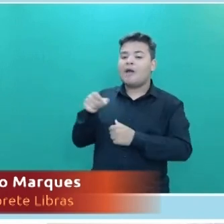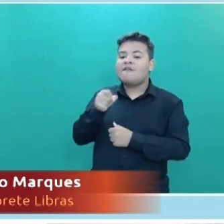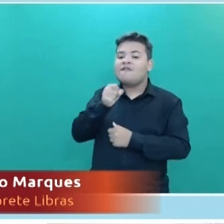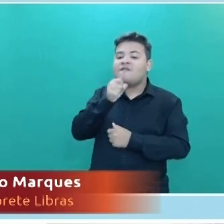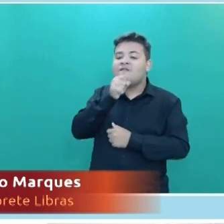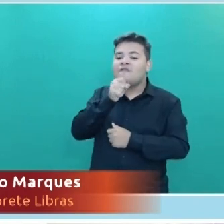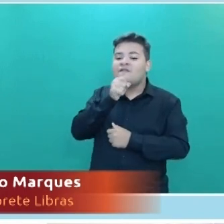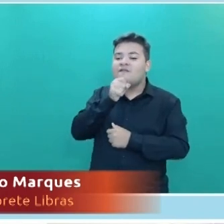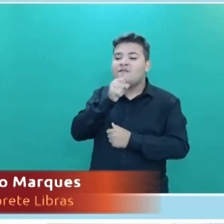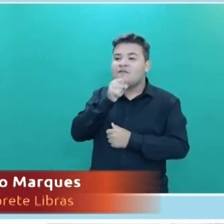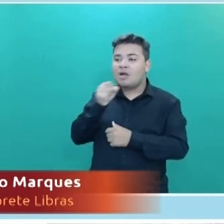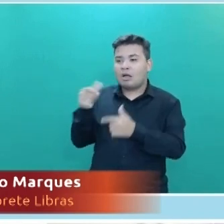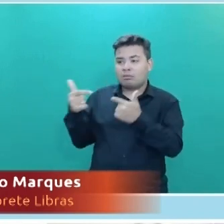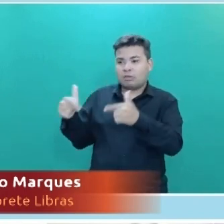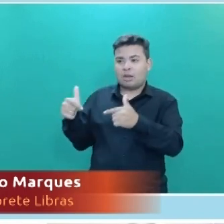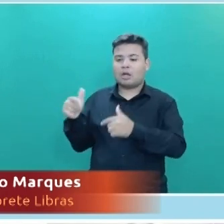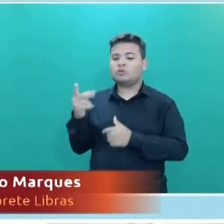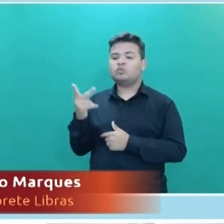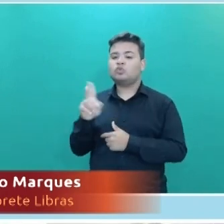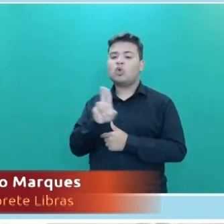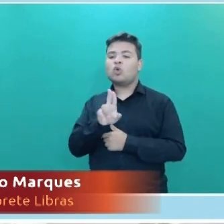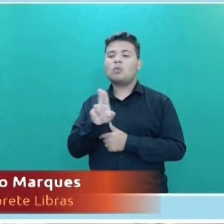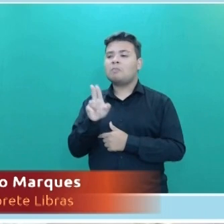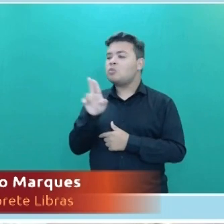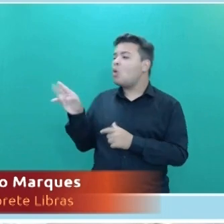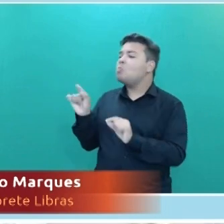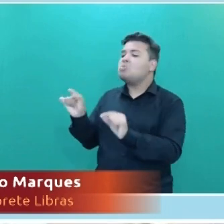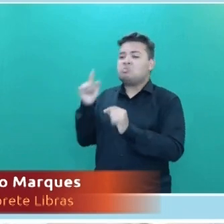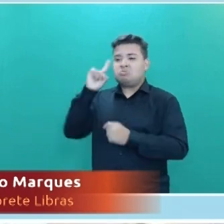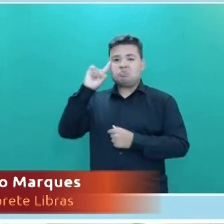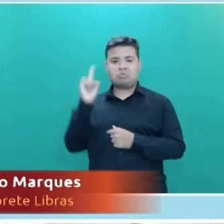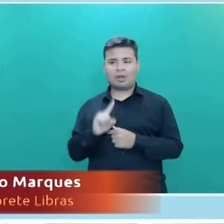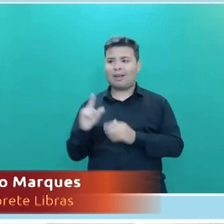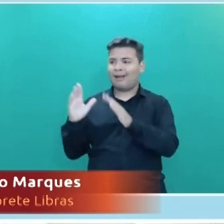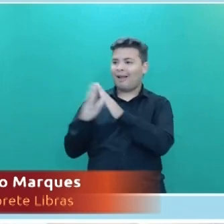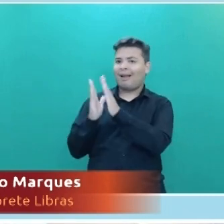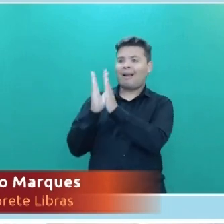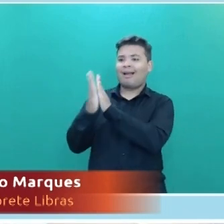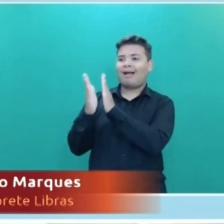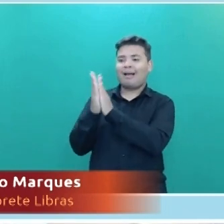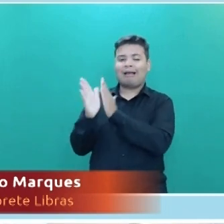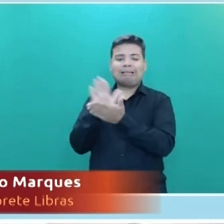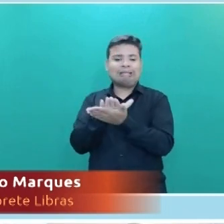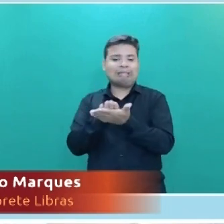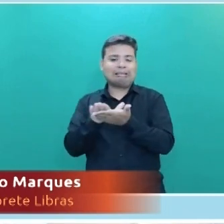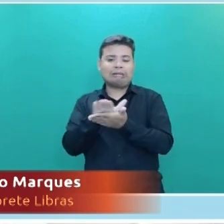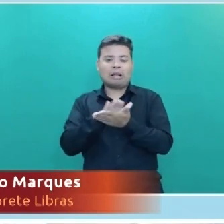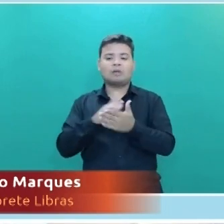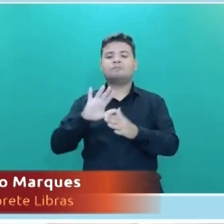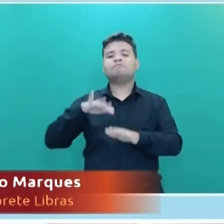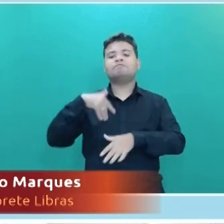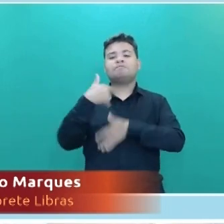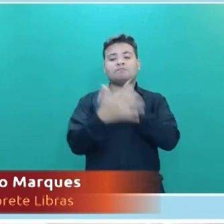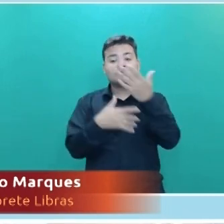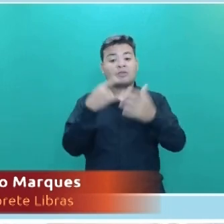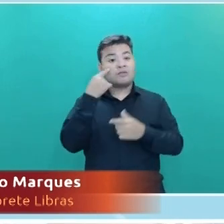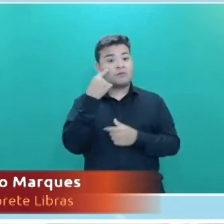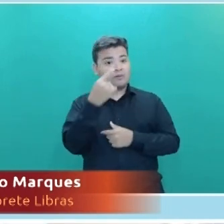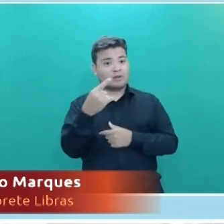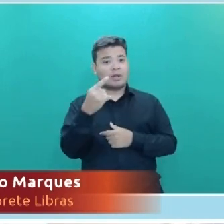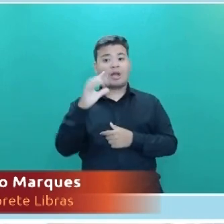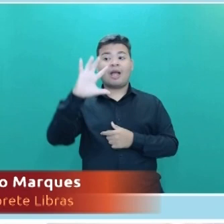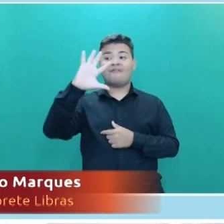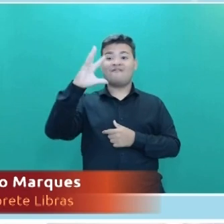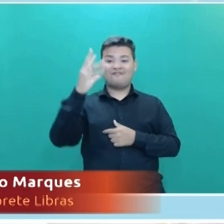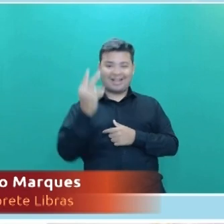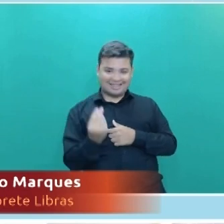nome, nem saída nunca da casa, e um dia, porque eles veem no Fantástico a descoberta de trabalho